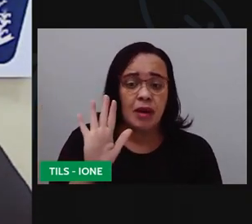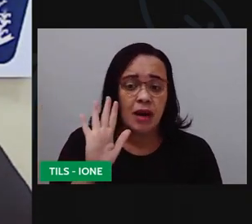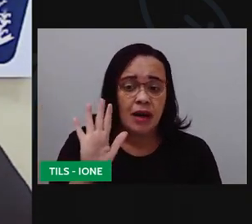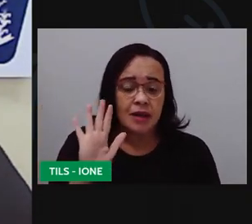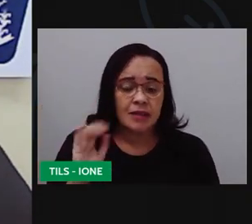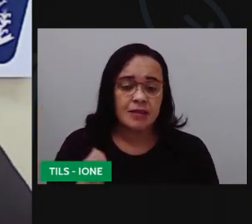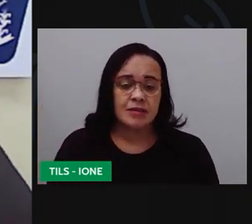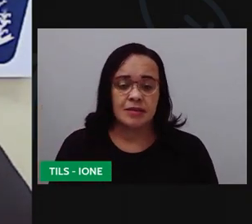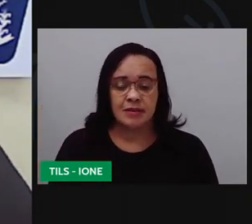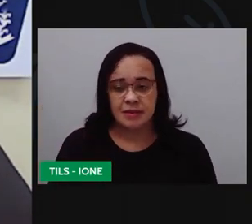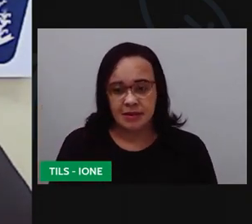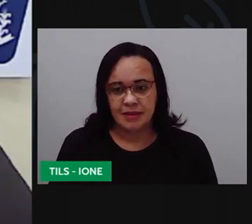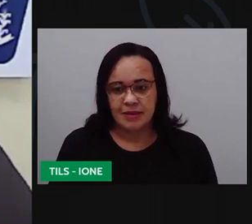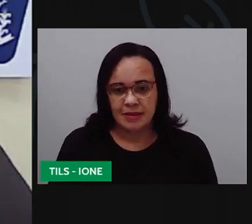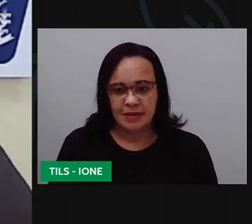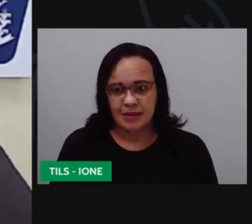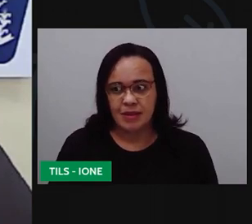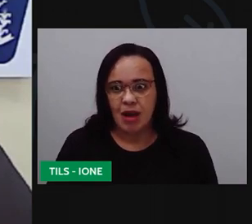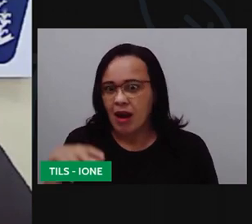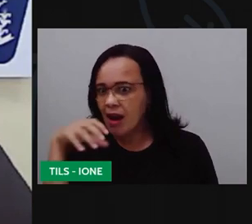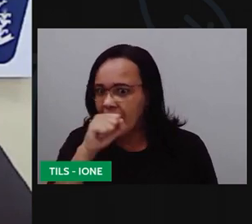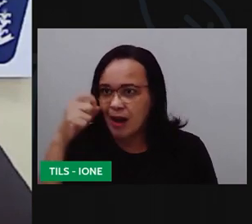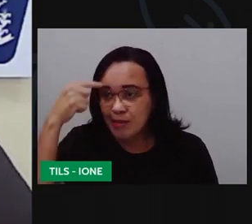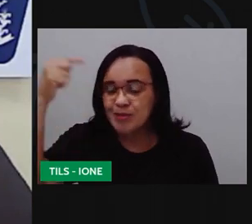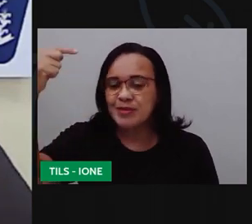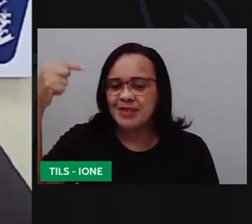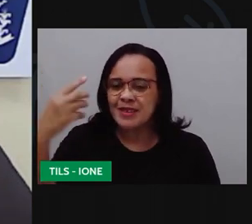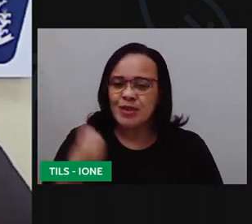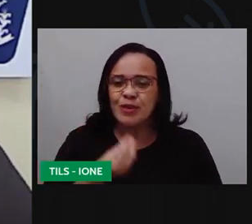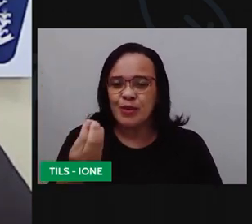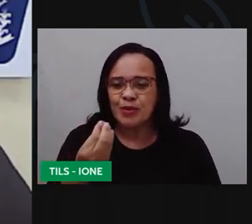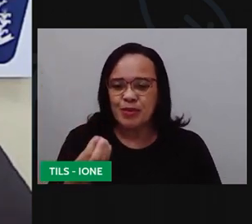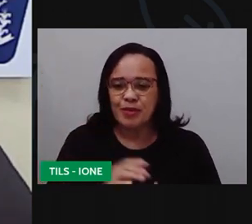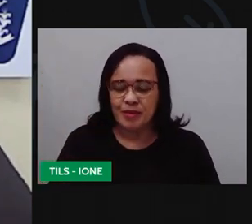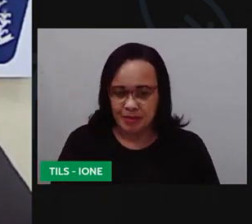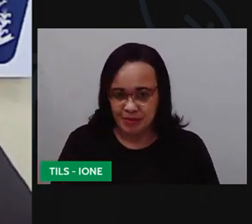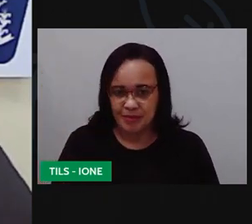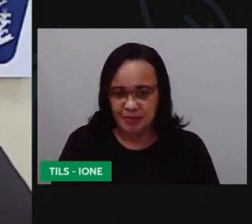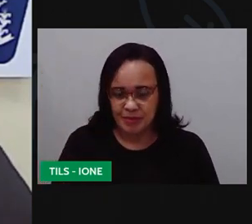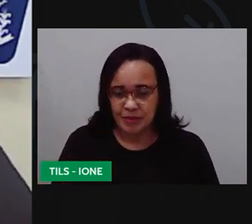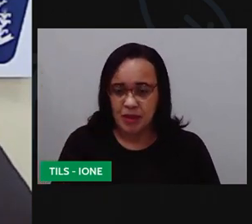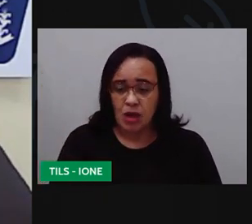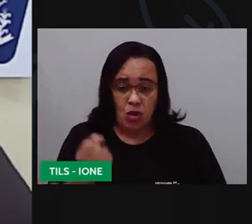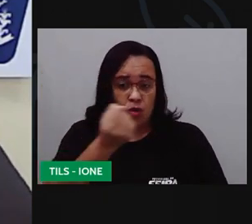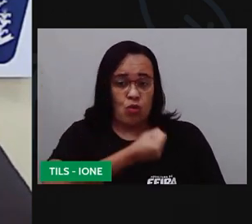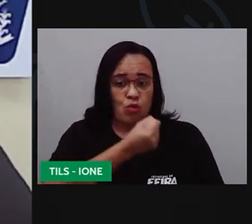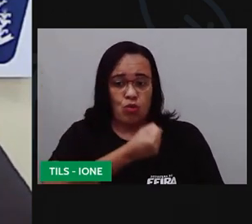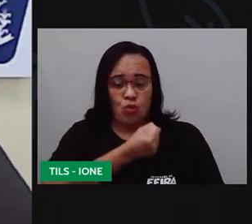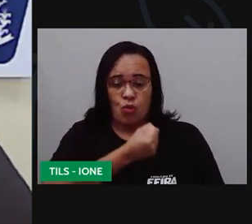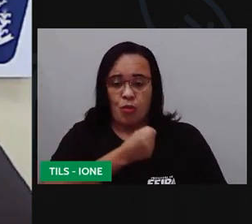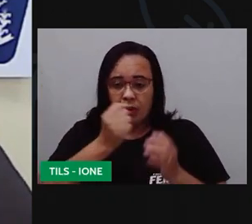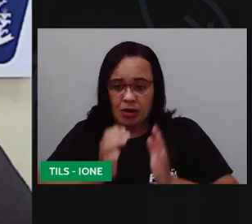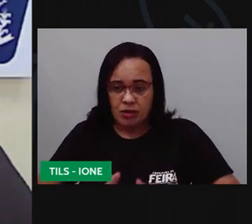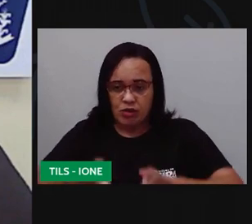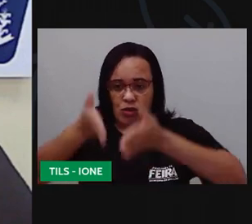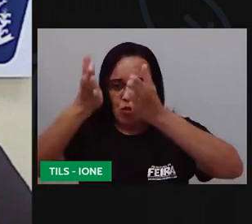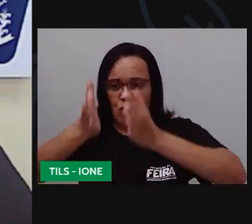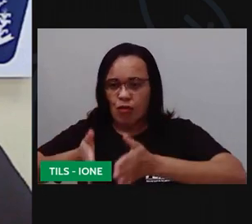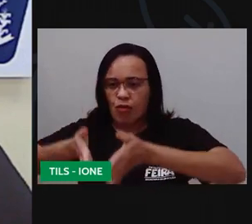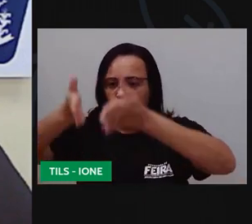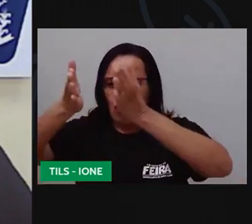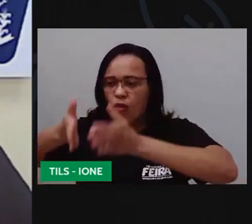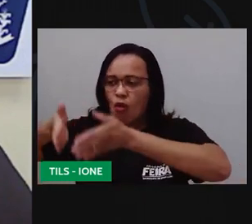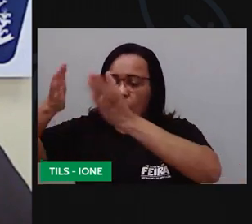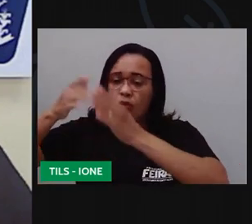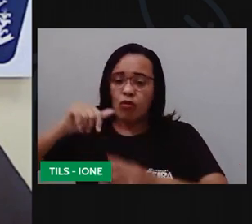Quero pensar com pressa. O que é que eu vou fazer? Pegar o número de colunas e multiplicar.